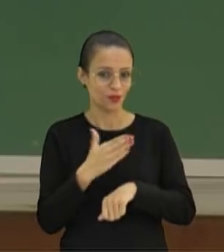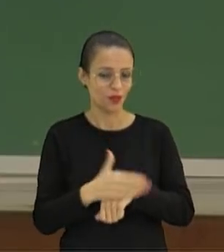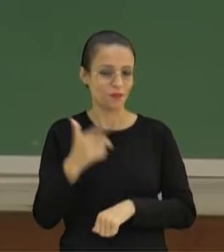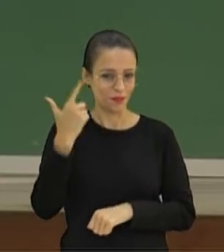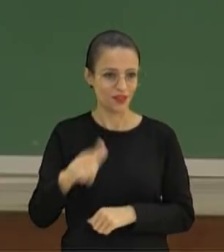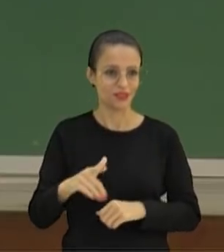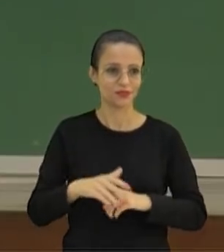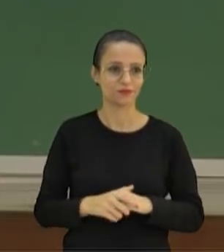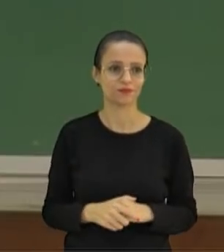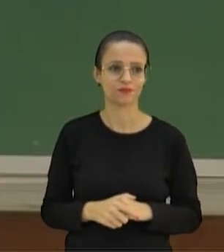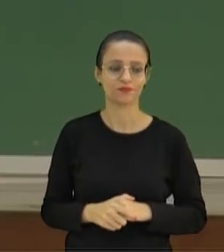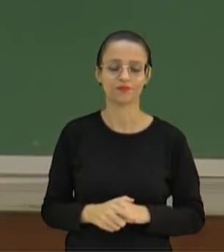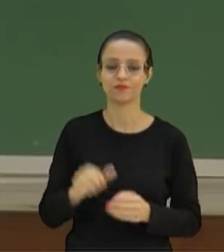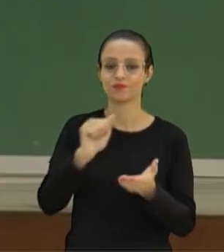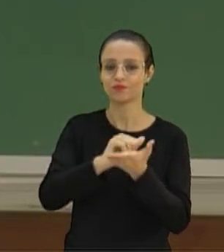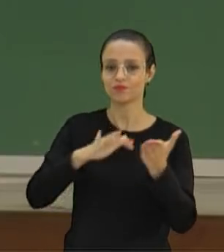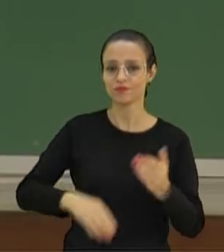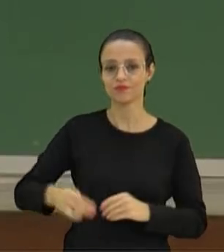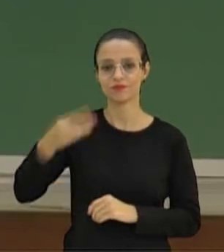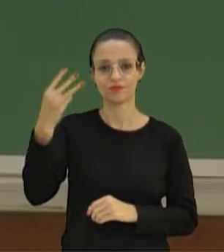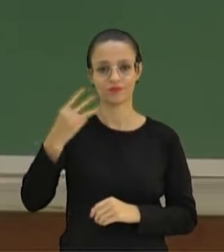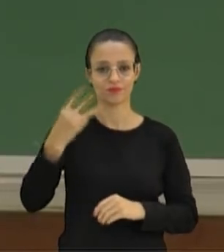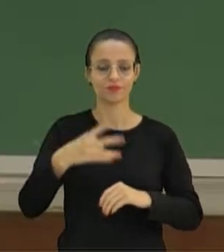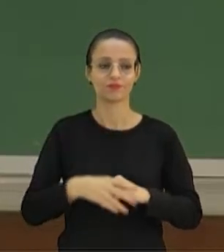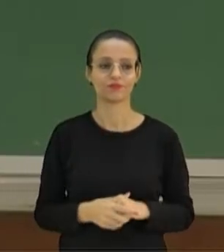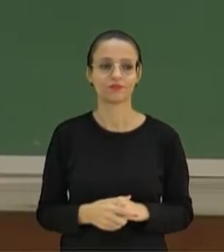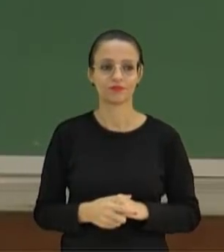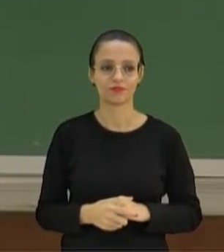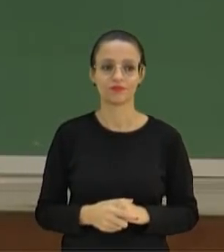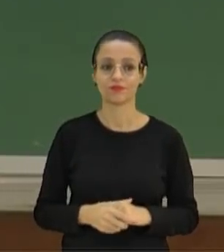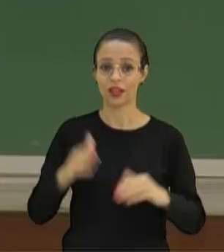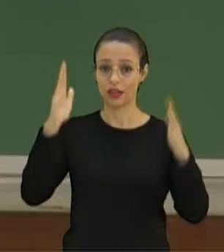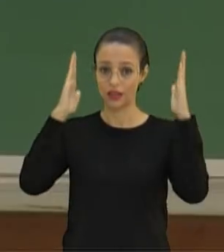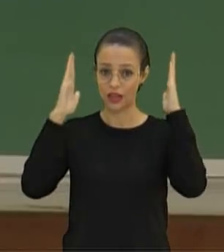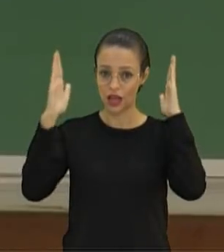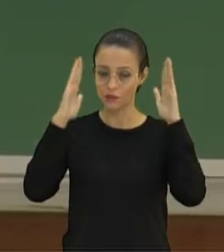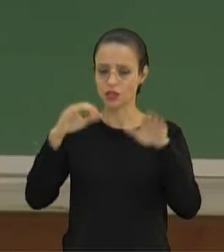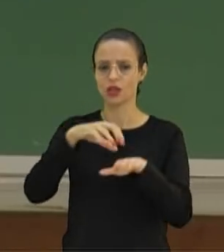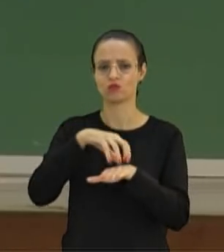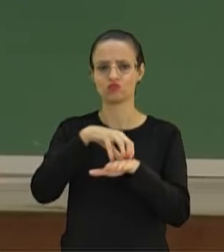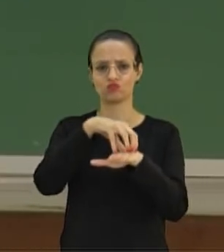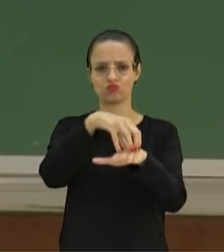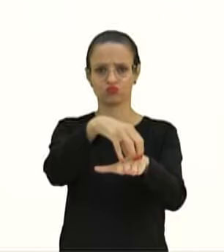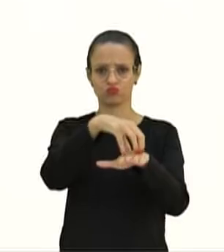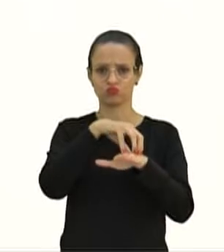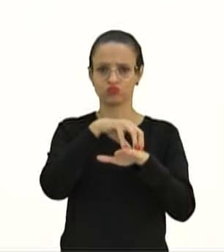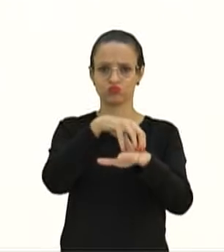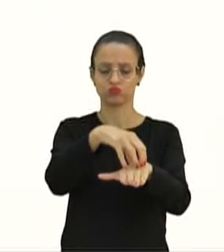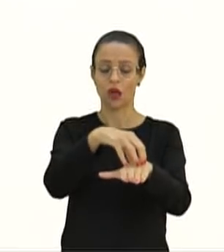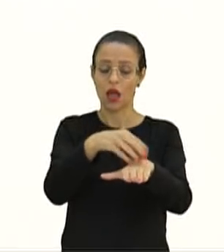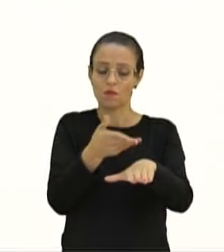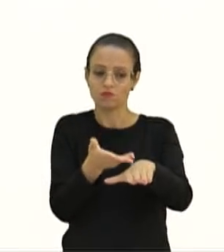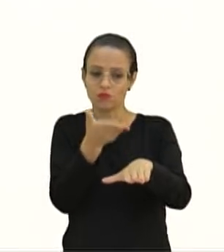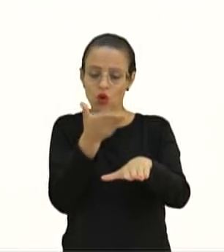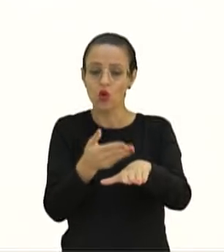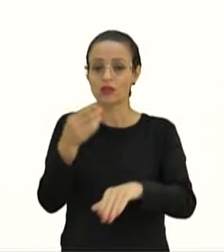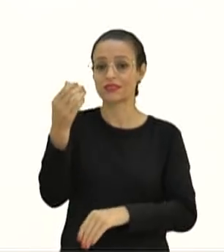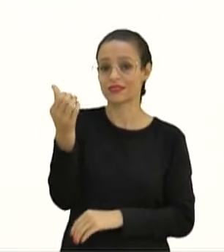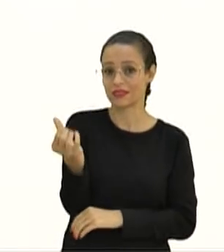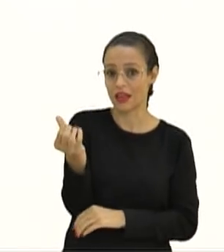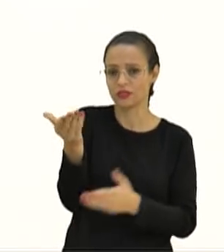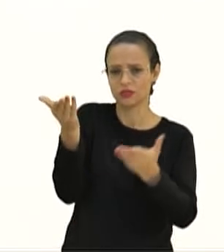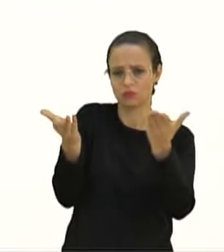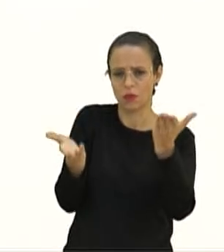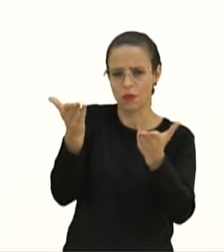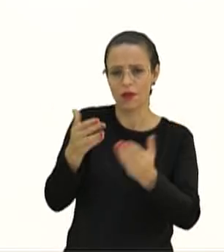então? Exercício 3. Um caminhão transporta 6 toneladas de